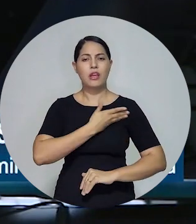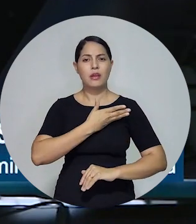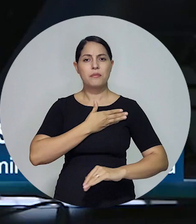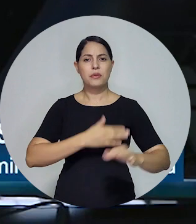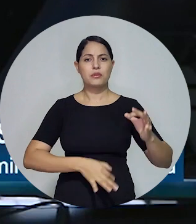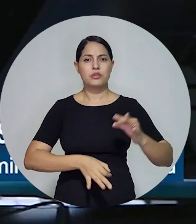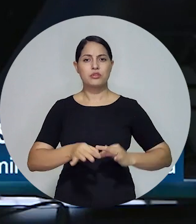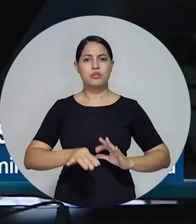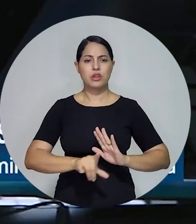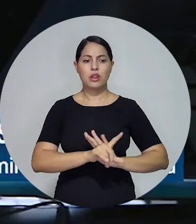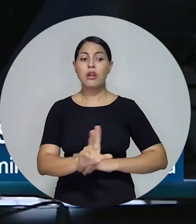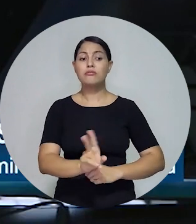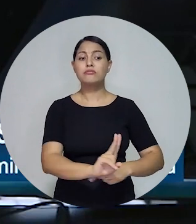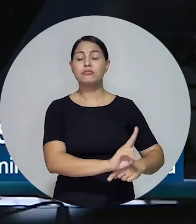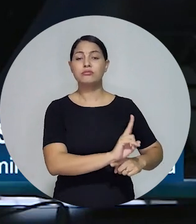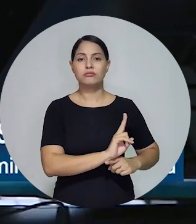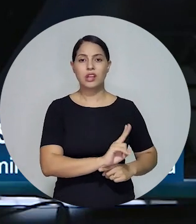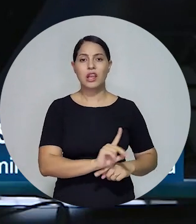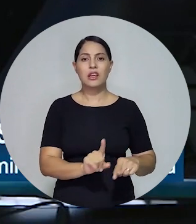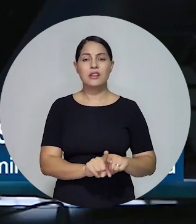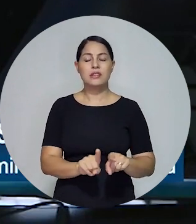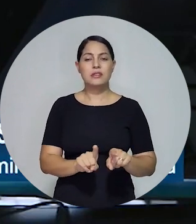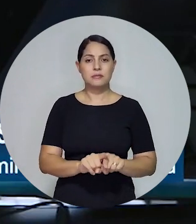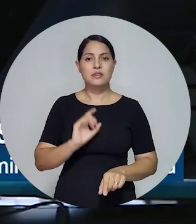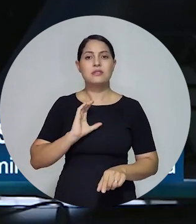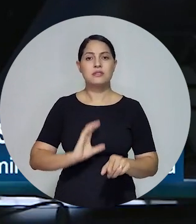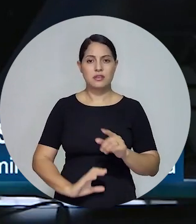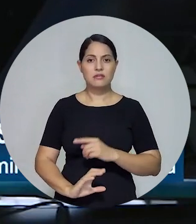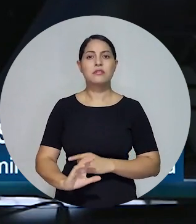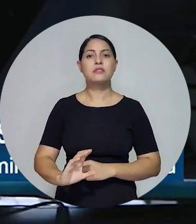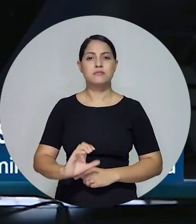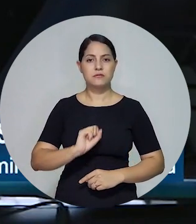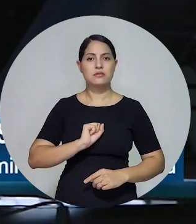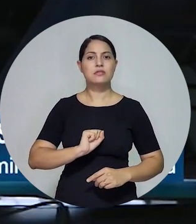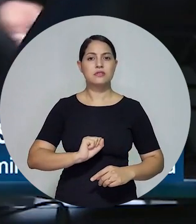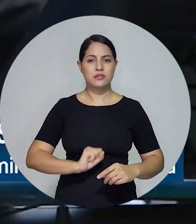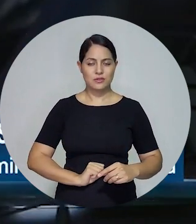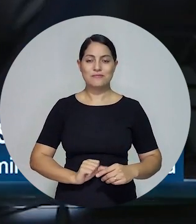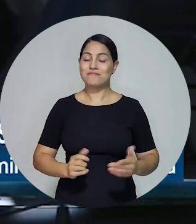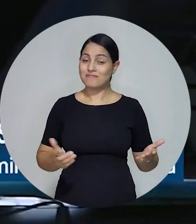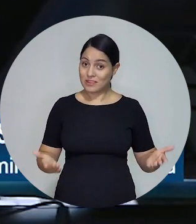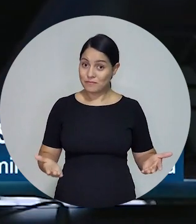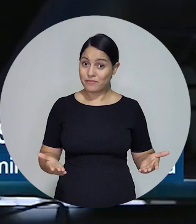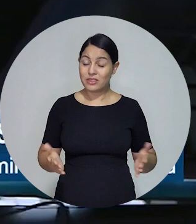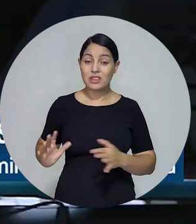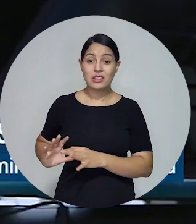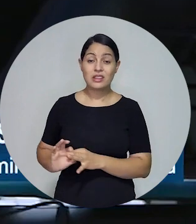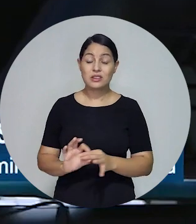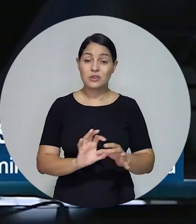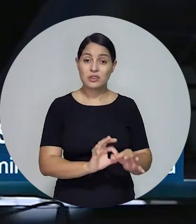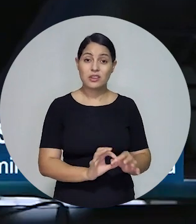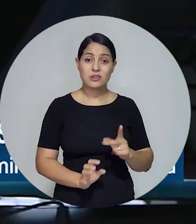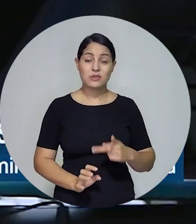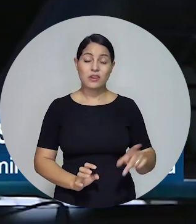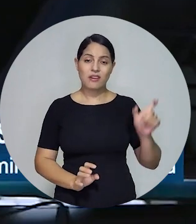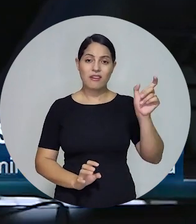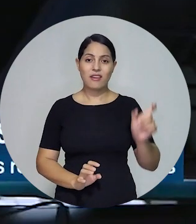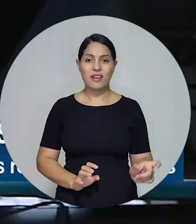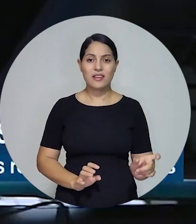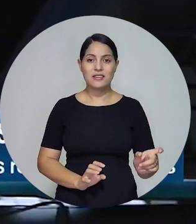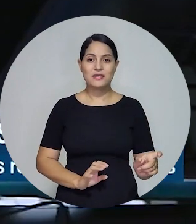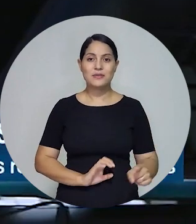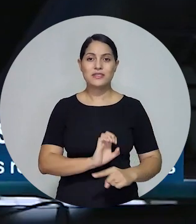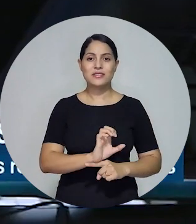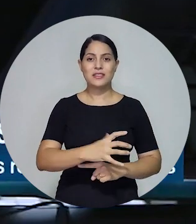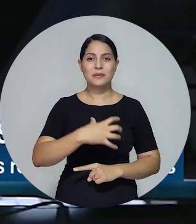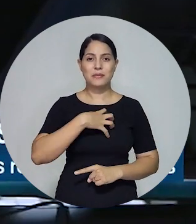lei, o amigo da justiça, o sacerdote do civismo, fecha aspas. Nosso